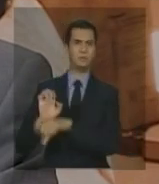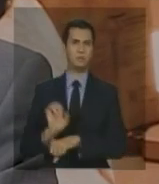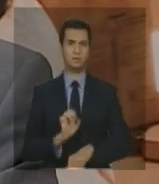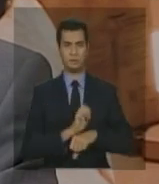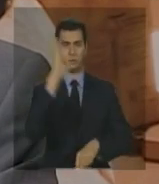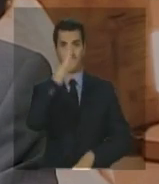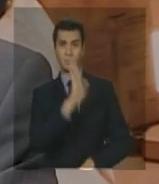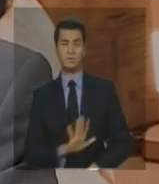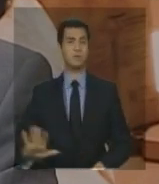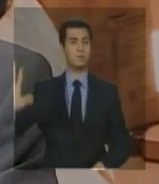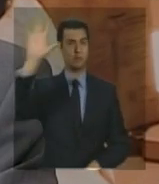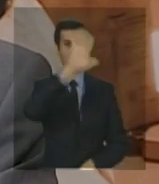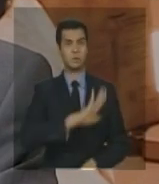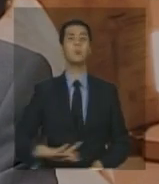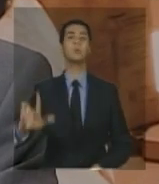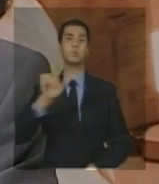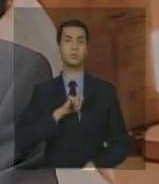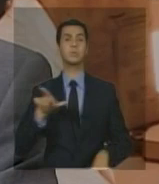completo, né,